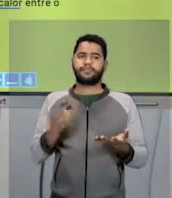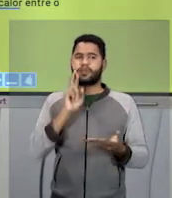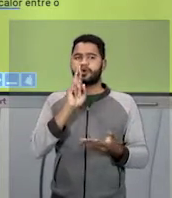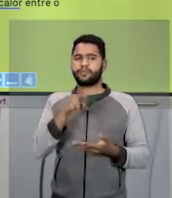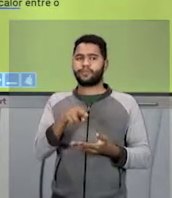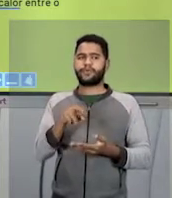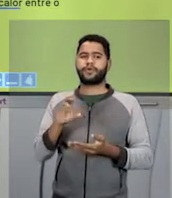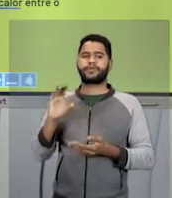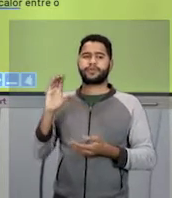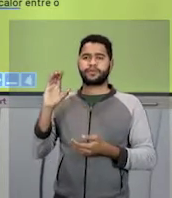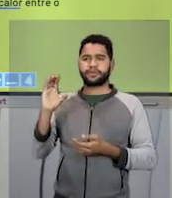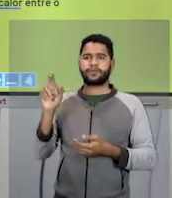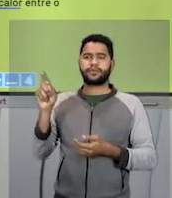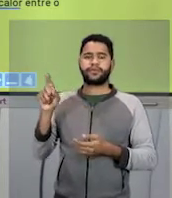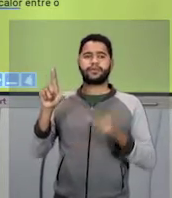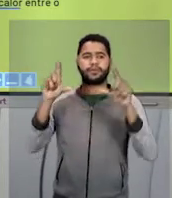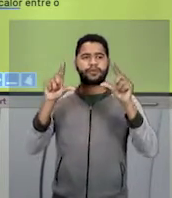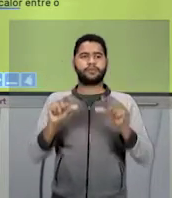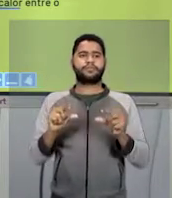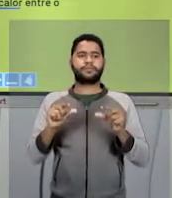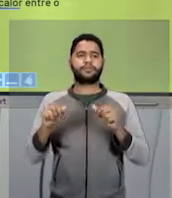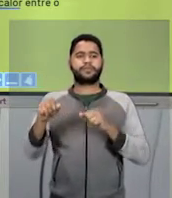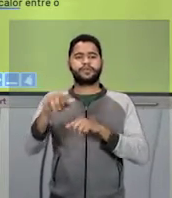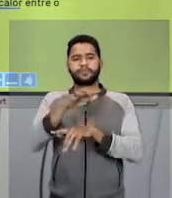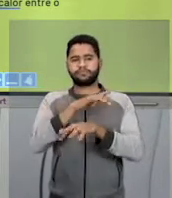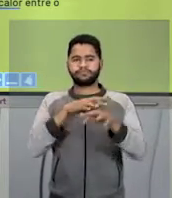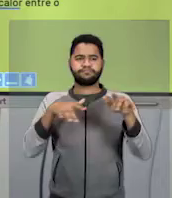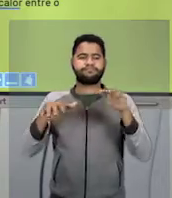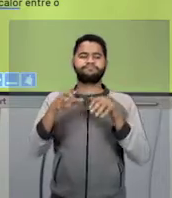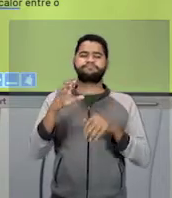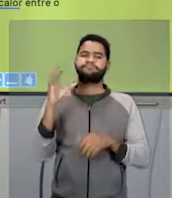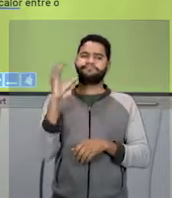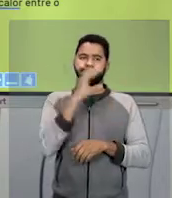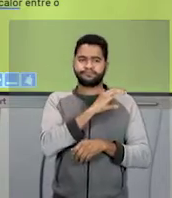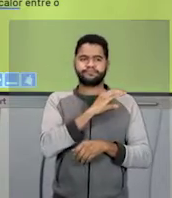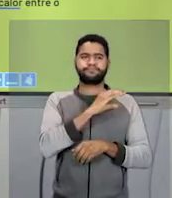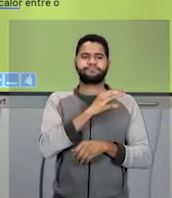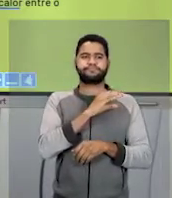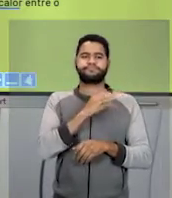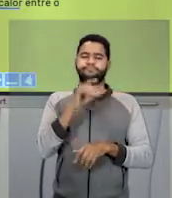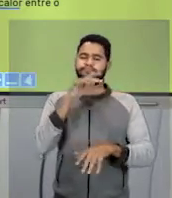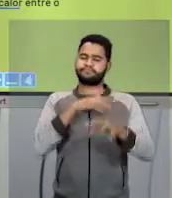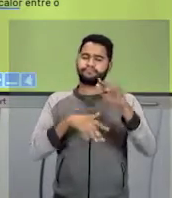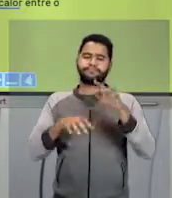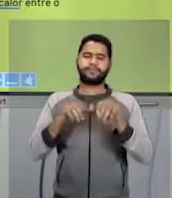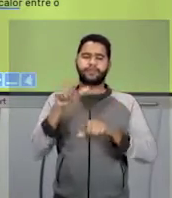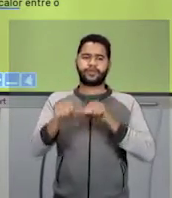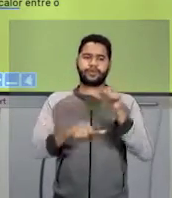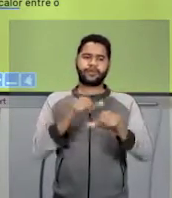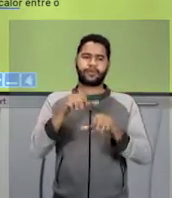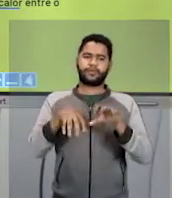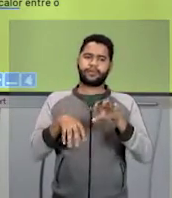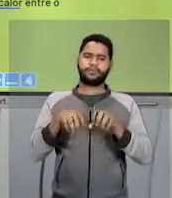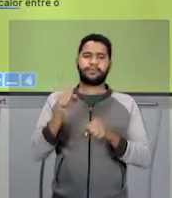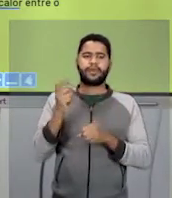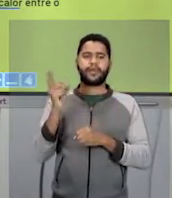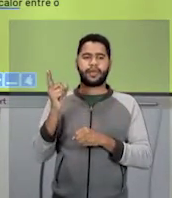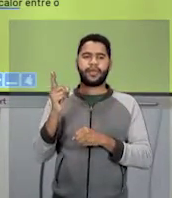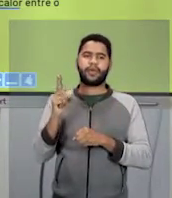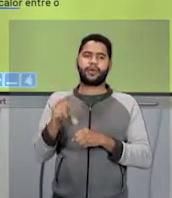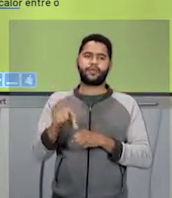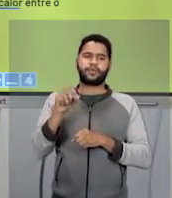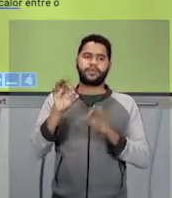nós temos aqui reduzir o fluxo de calor, garantir a convecção e permitir a troca. Essa é a nossa